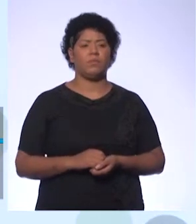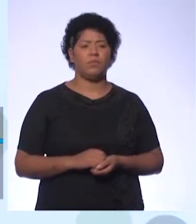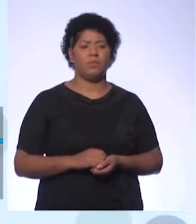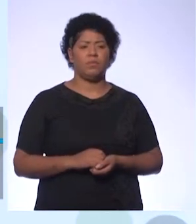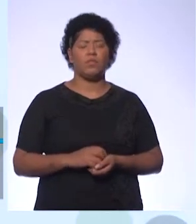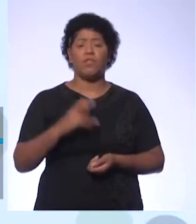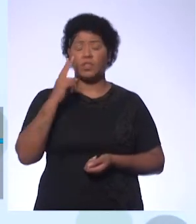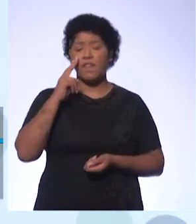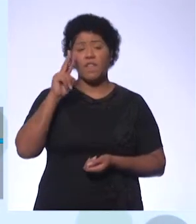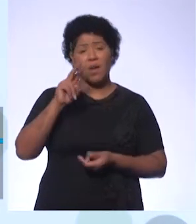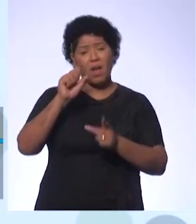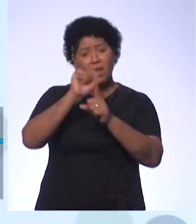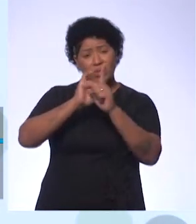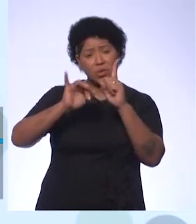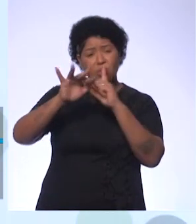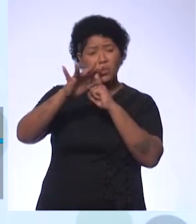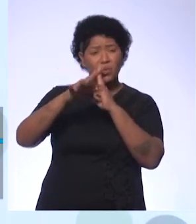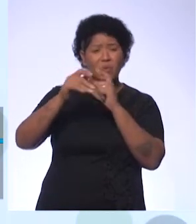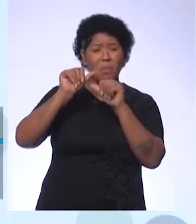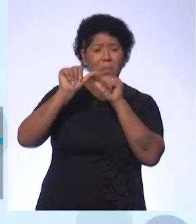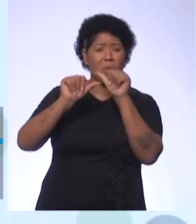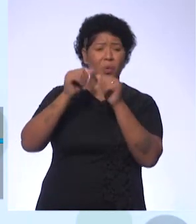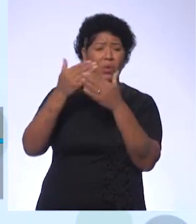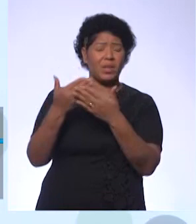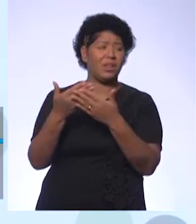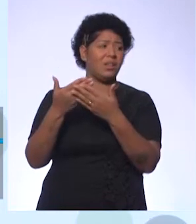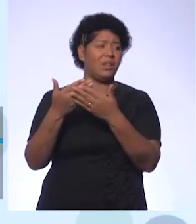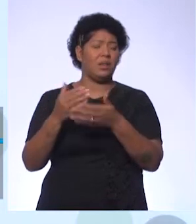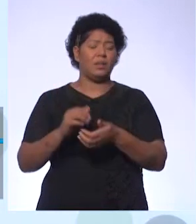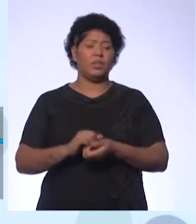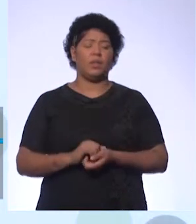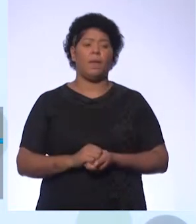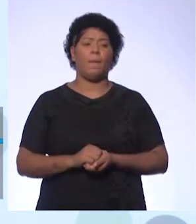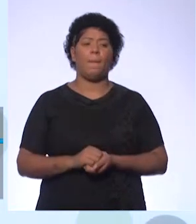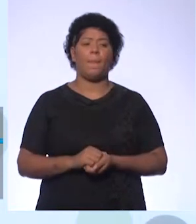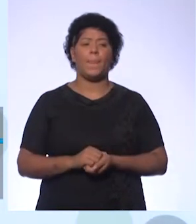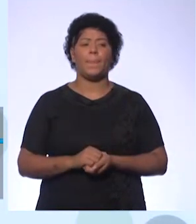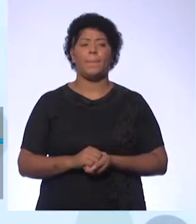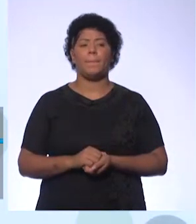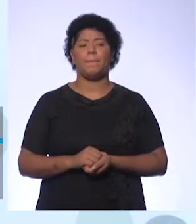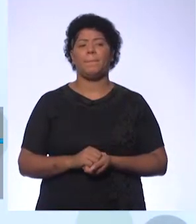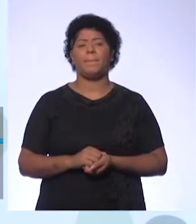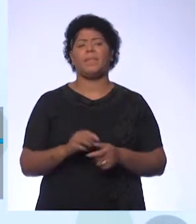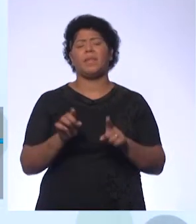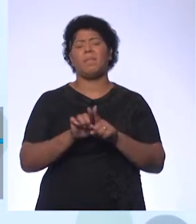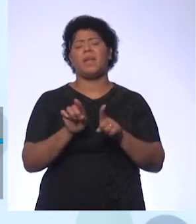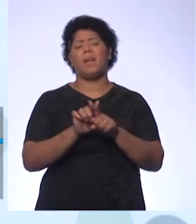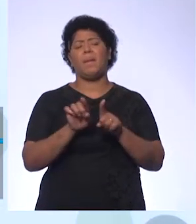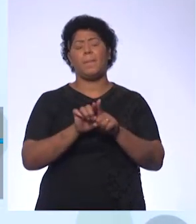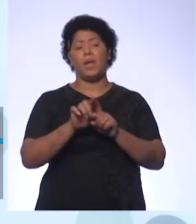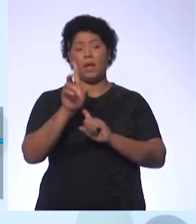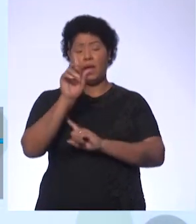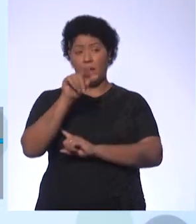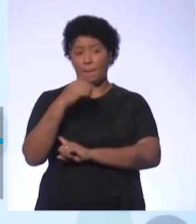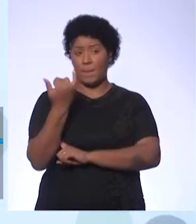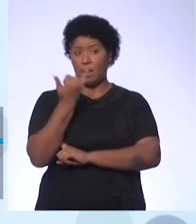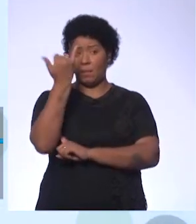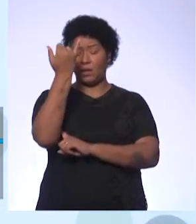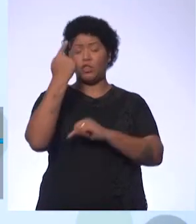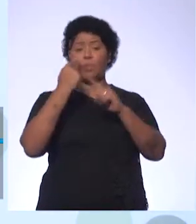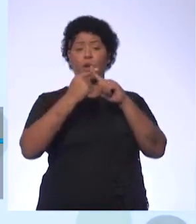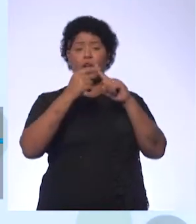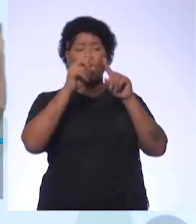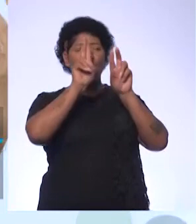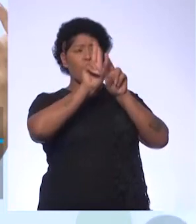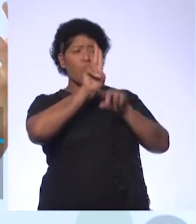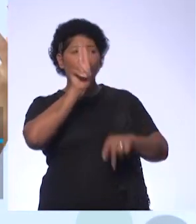classe social mais subalterna. Agora, é uma questão assim, bem interessante aqui. Mudou-se o nome, né?